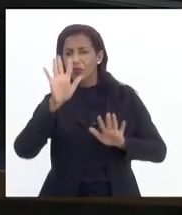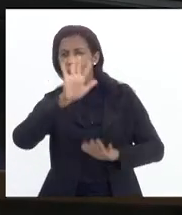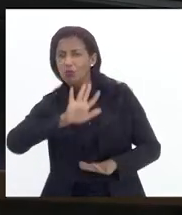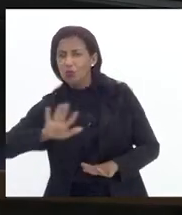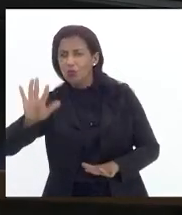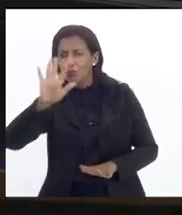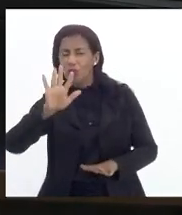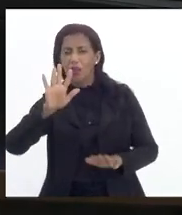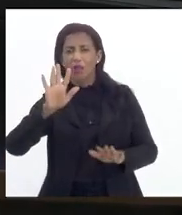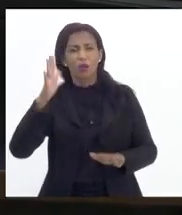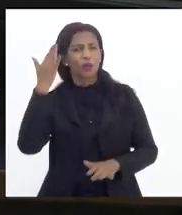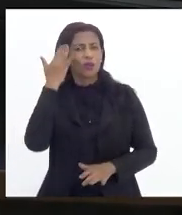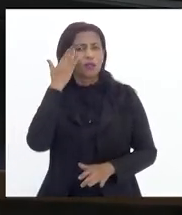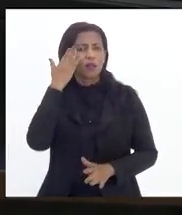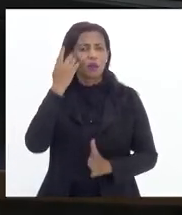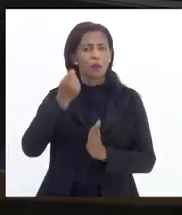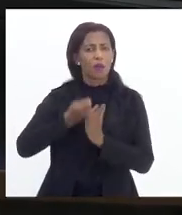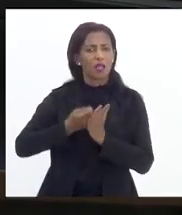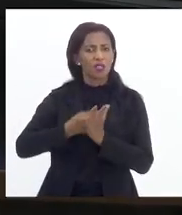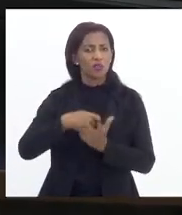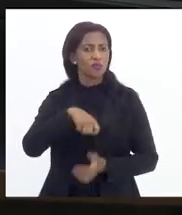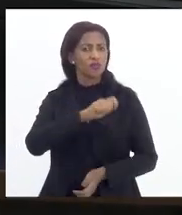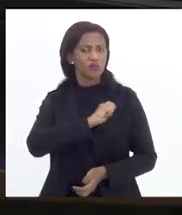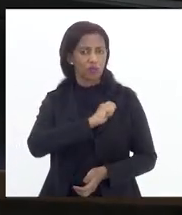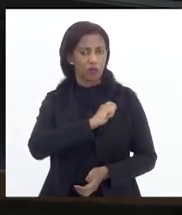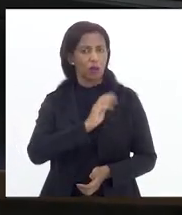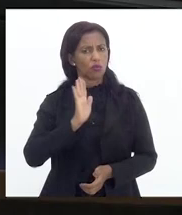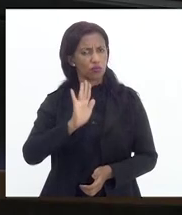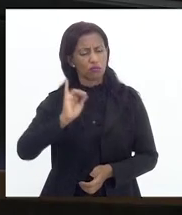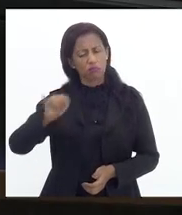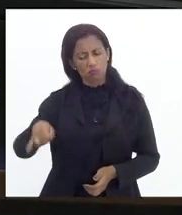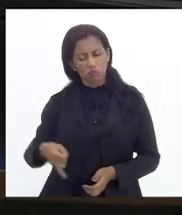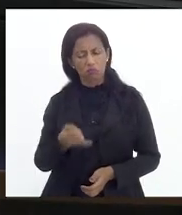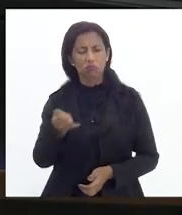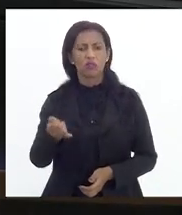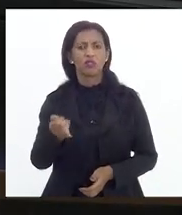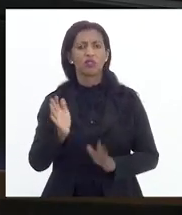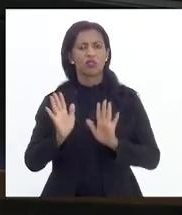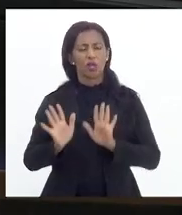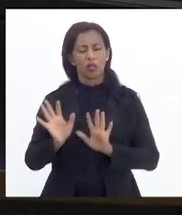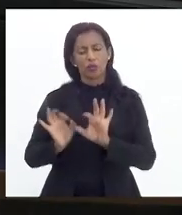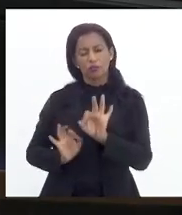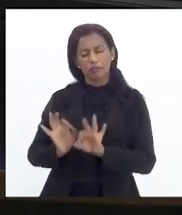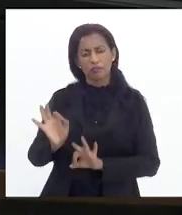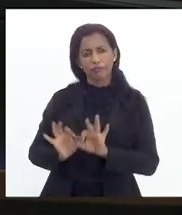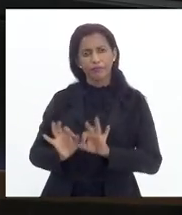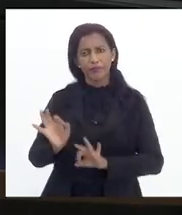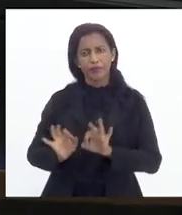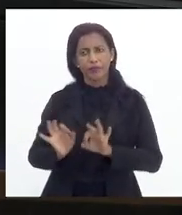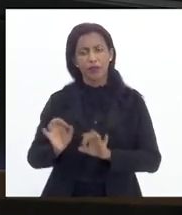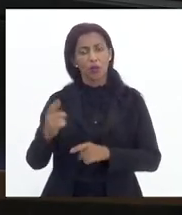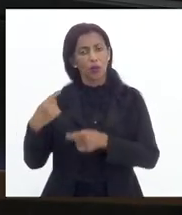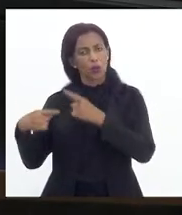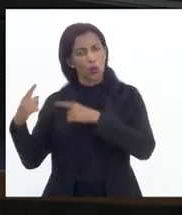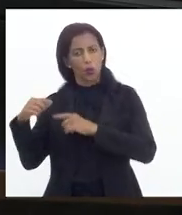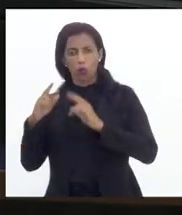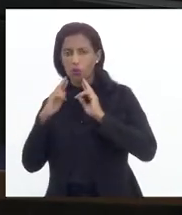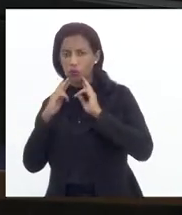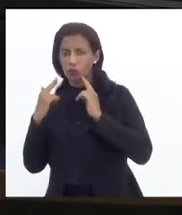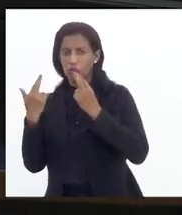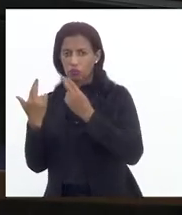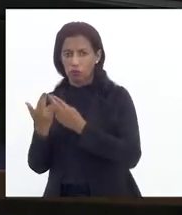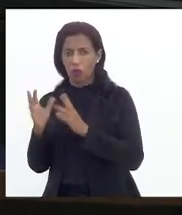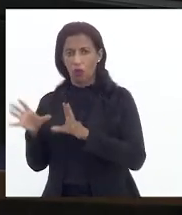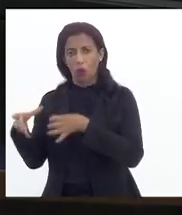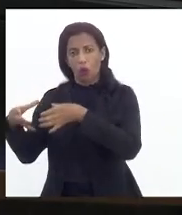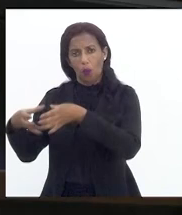geral sobre o regime de recuperação fiscal eu já tive oportunidade de fazê-lo por outras ocasiões nas